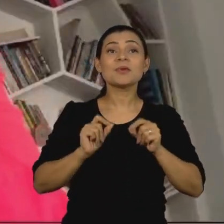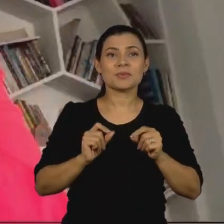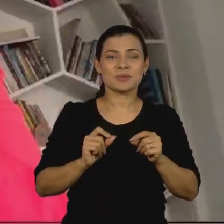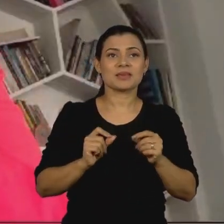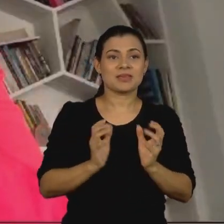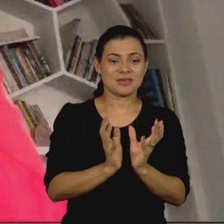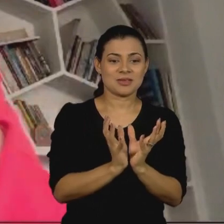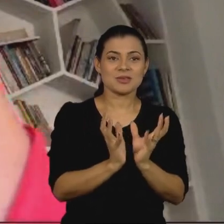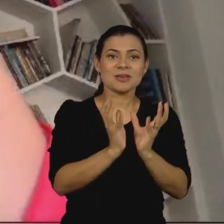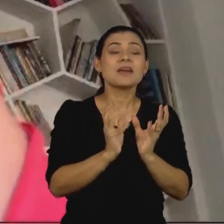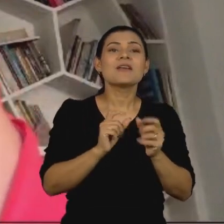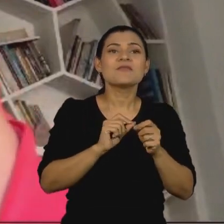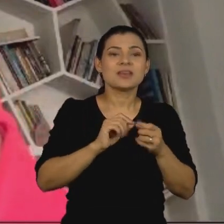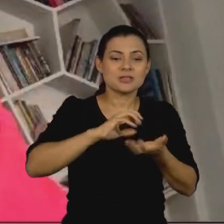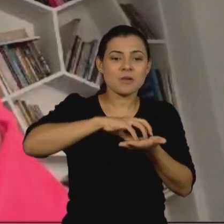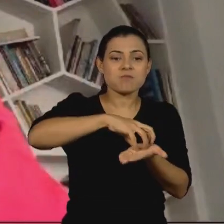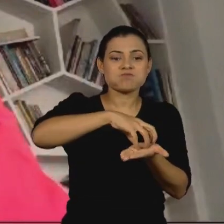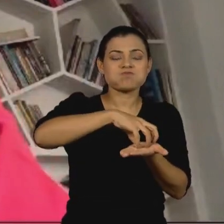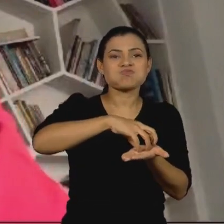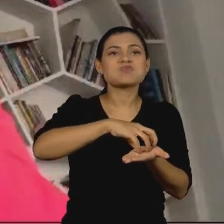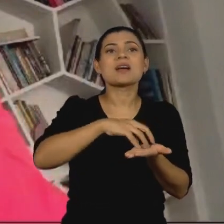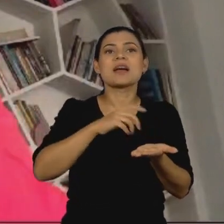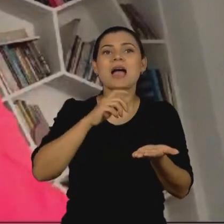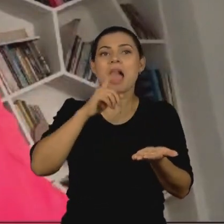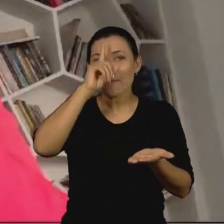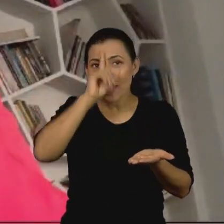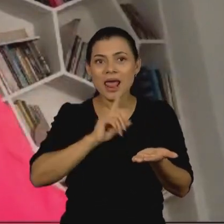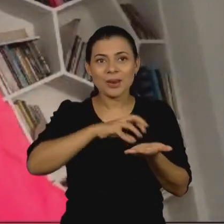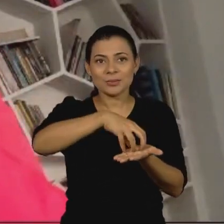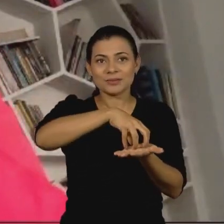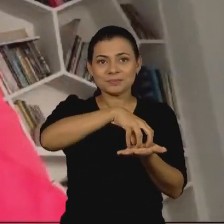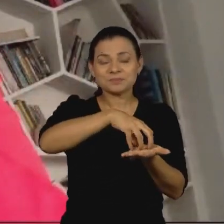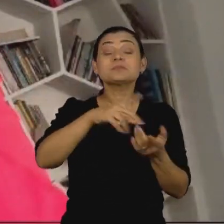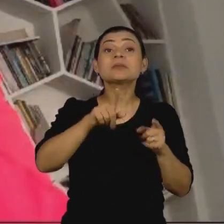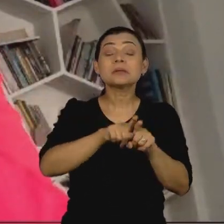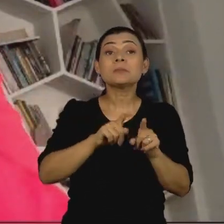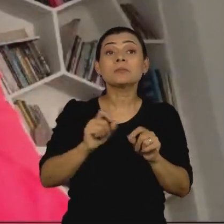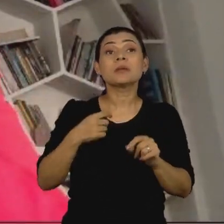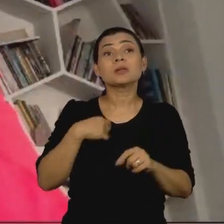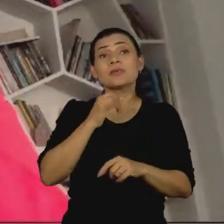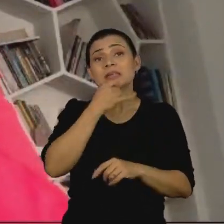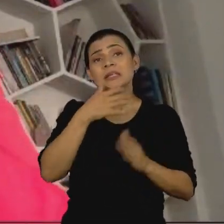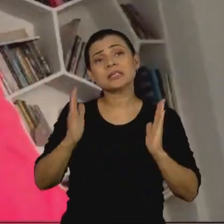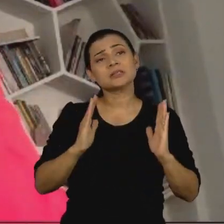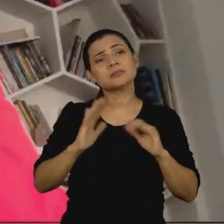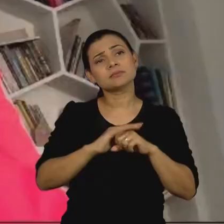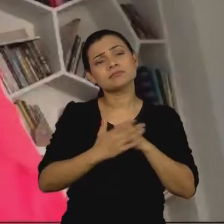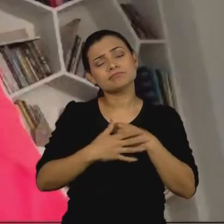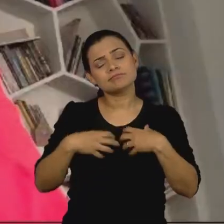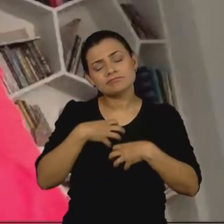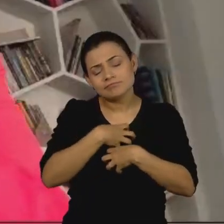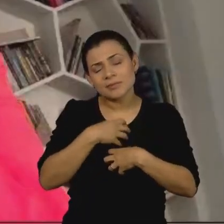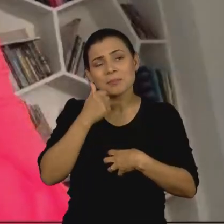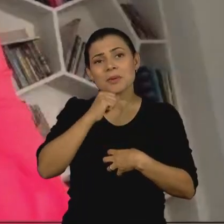show Cuscuz na Mão para pagar os boletos na pandemia, né? E quando acabou a pandemia eu estava muito triste, né, com a partida da minha